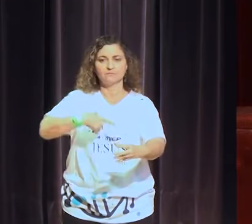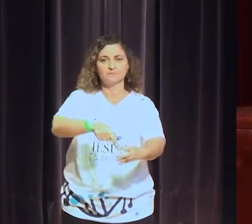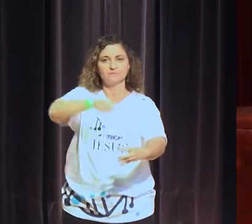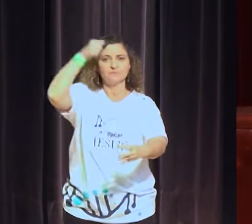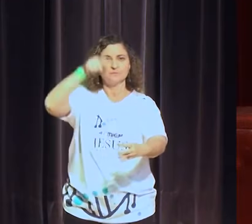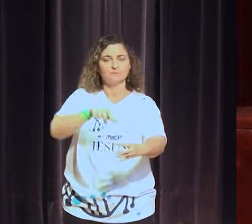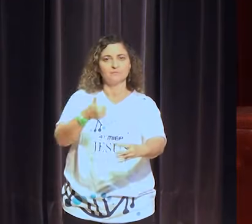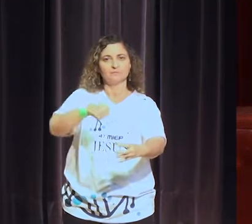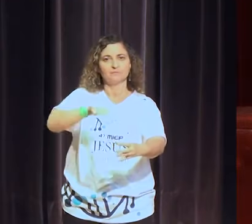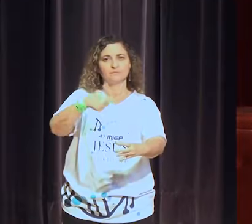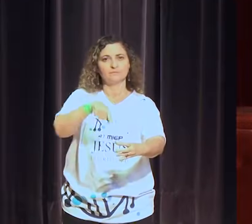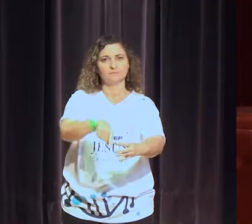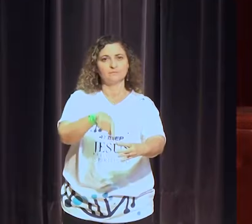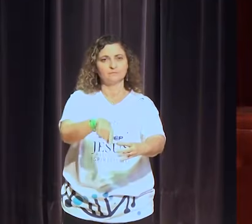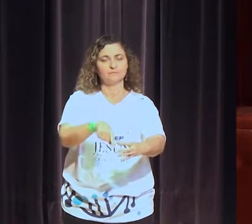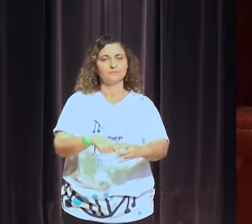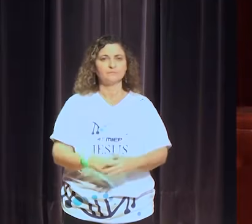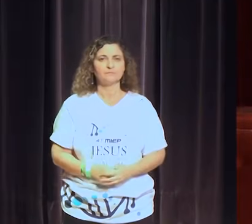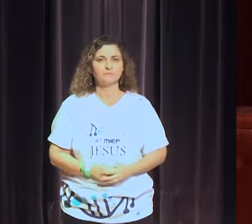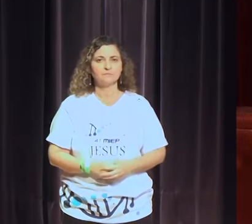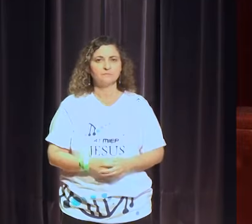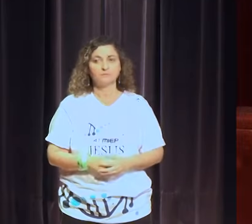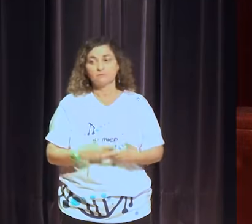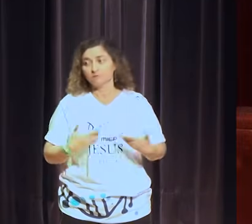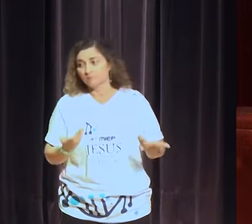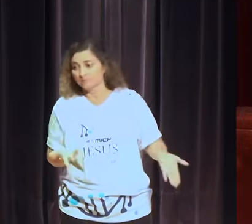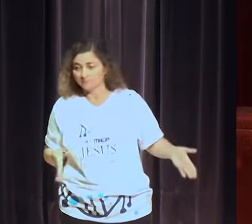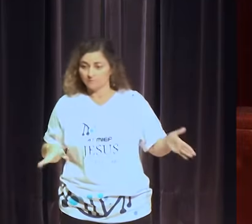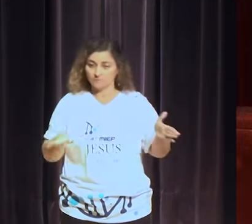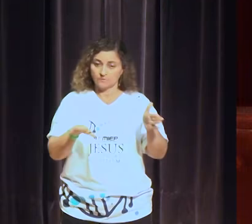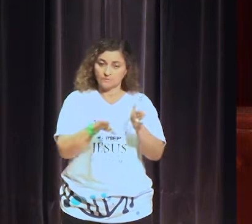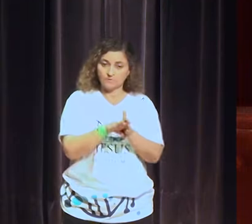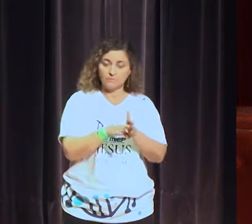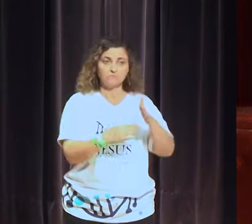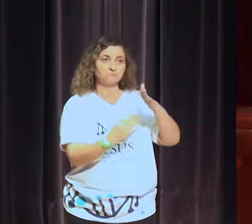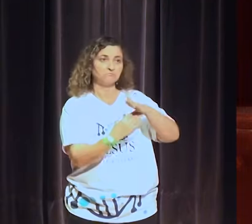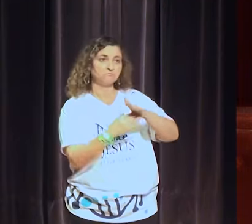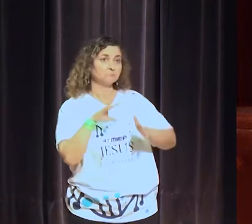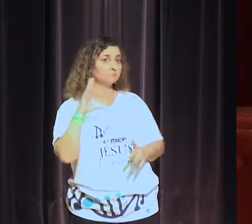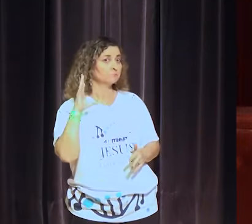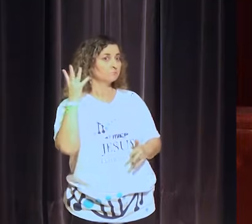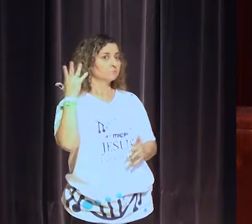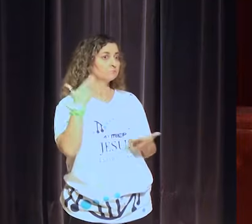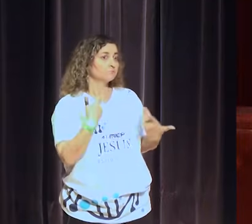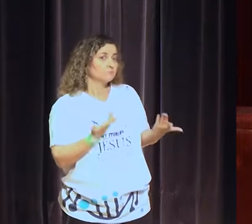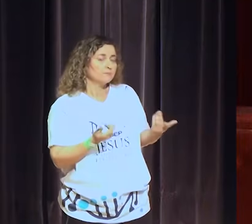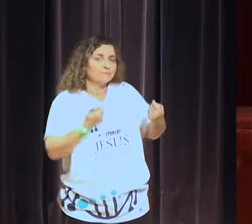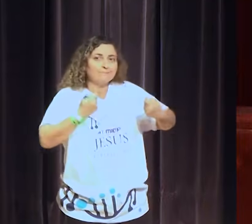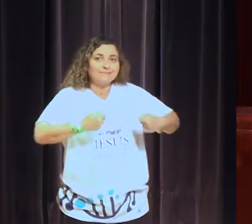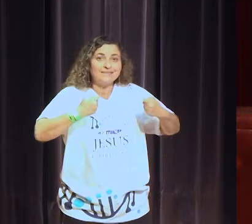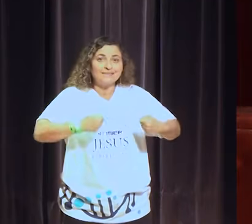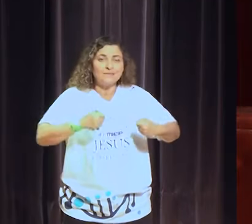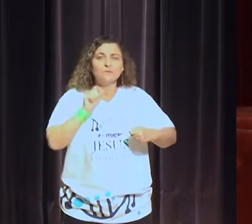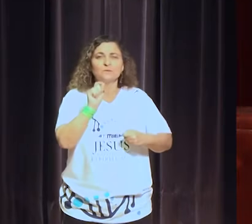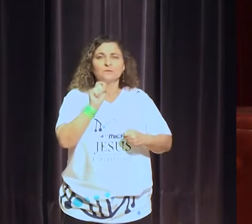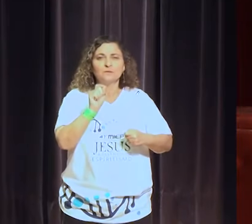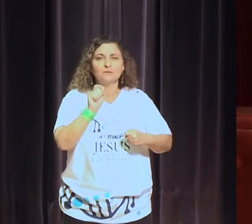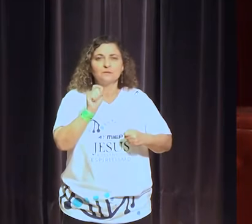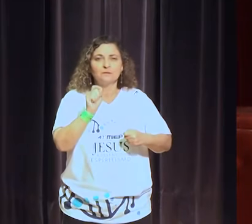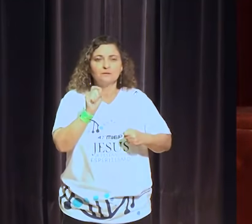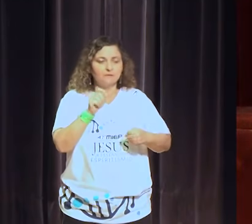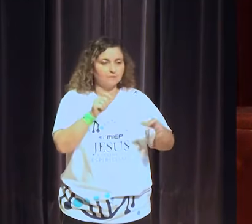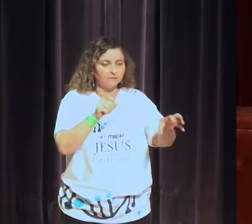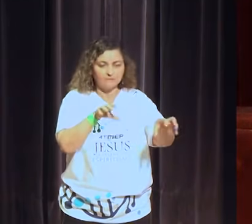Chega um determinado momento, e é o que está em voga hoje, que você precisa fazer uma conversa que